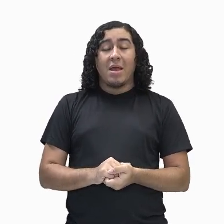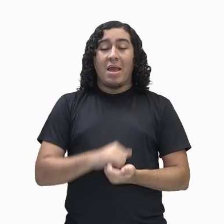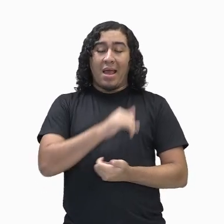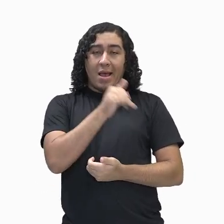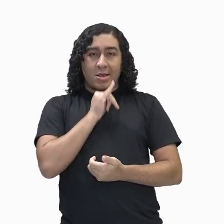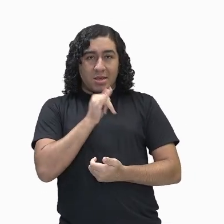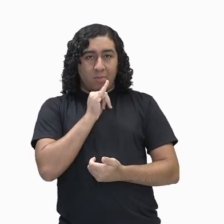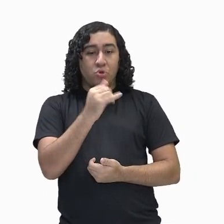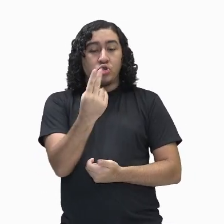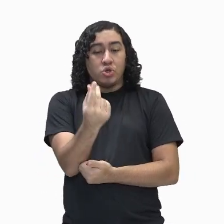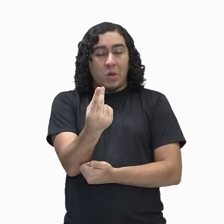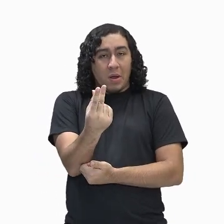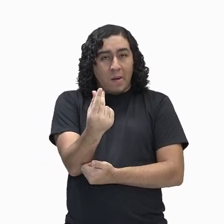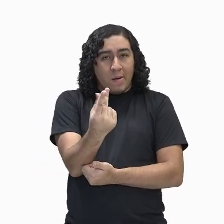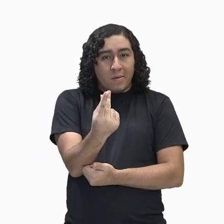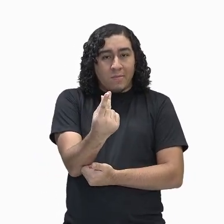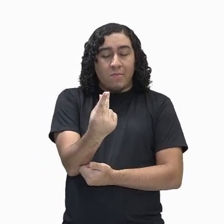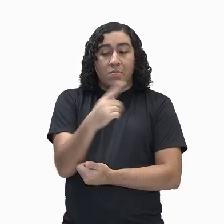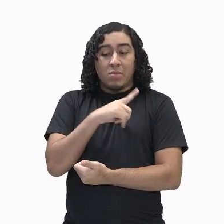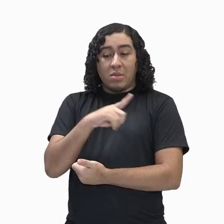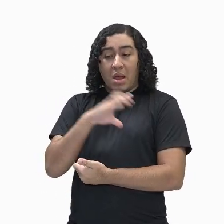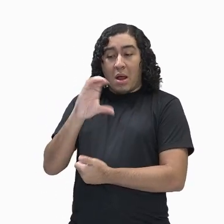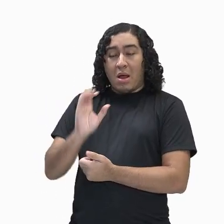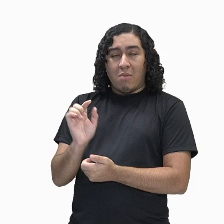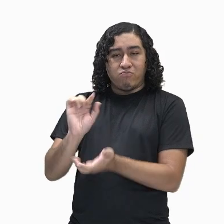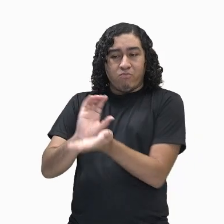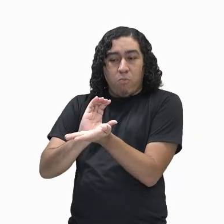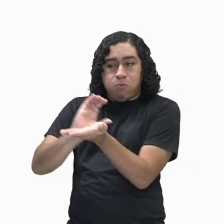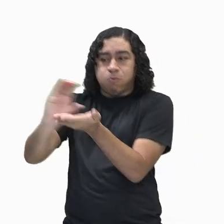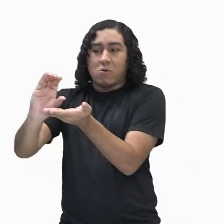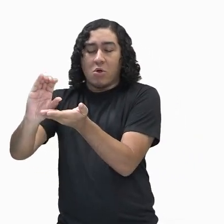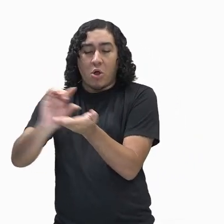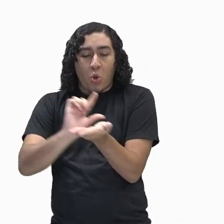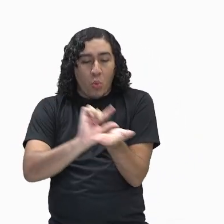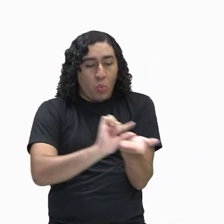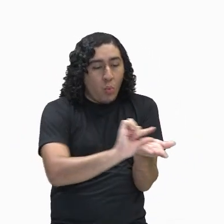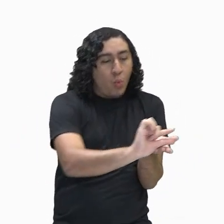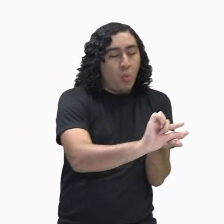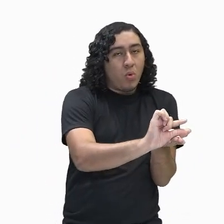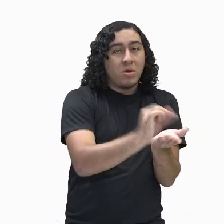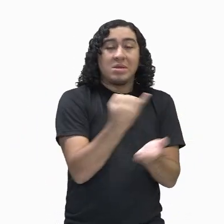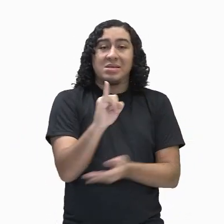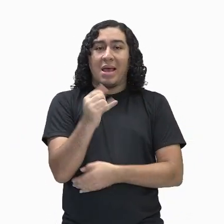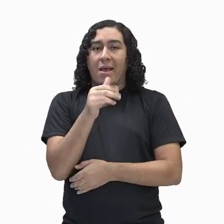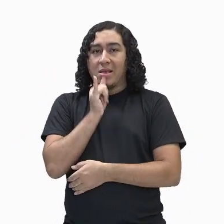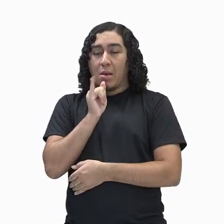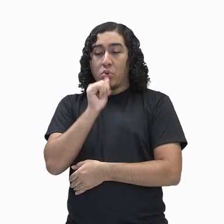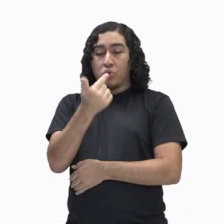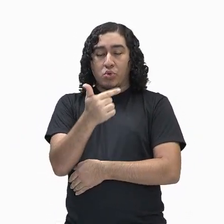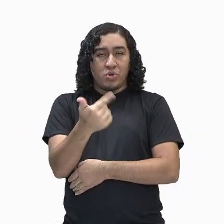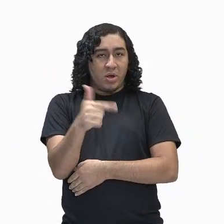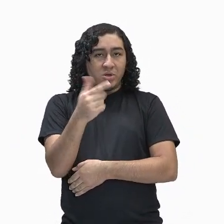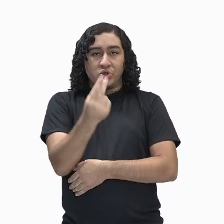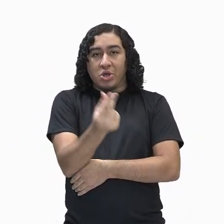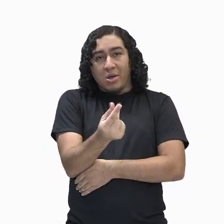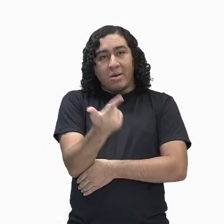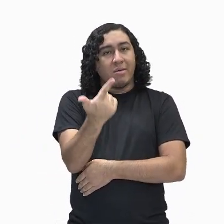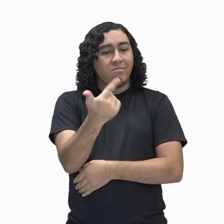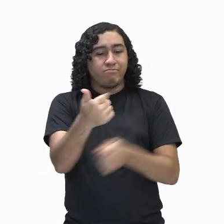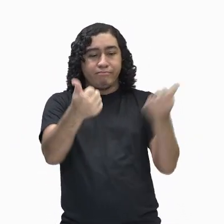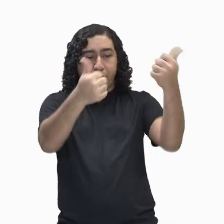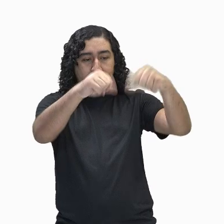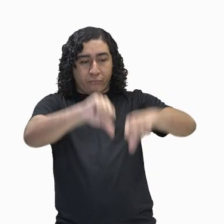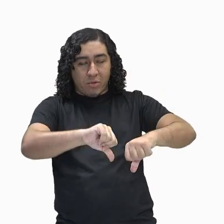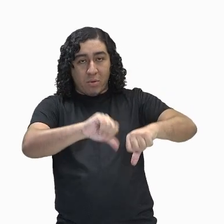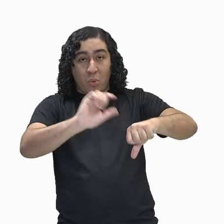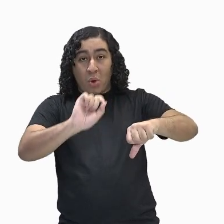renda é uma causa fundamental, né? Se não tiver grana, se não tiver rendimento, aí